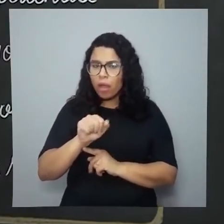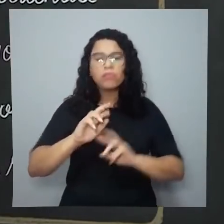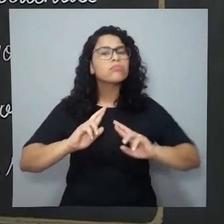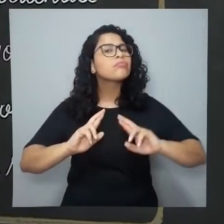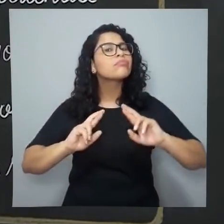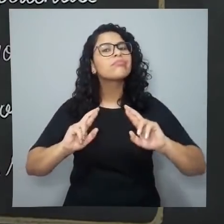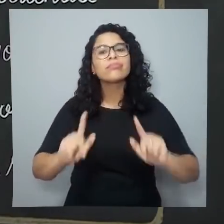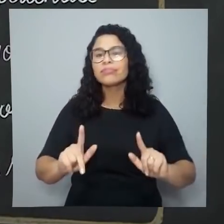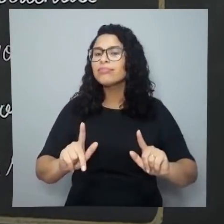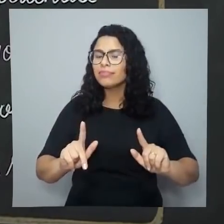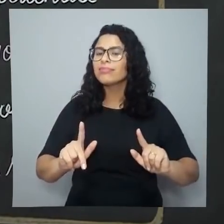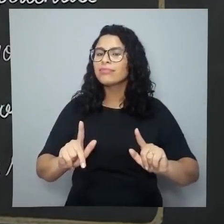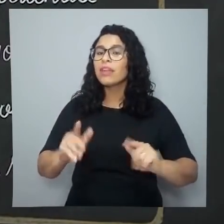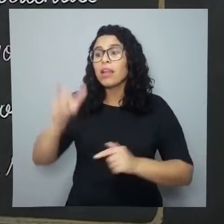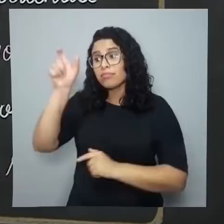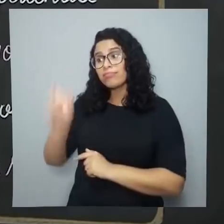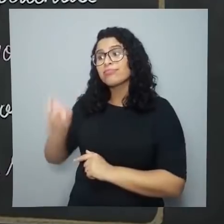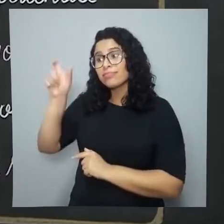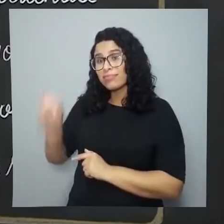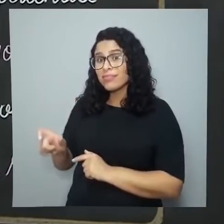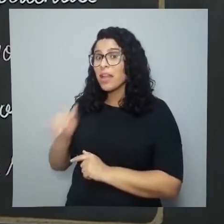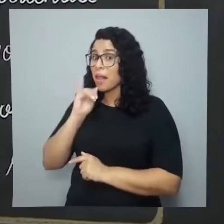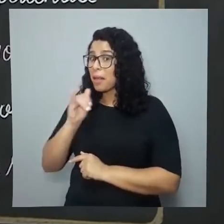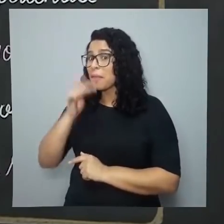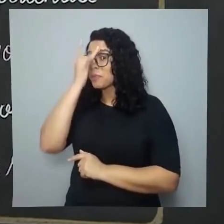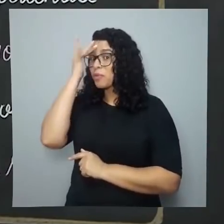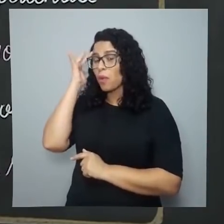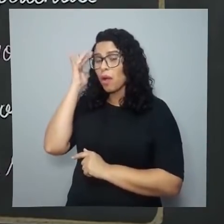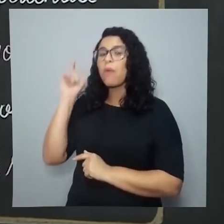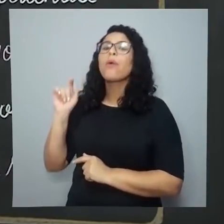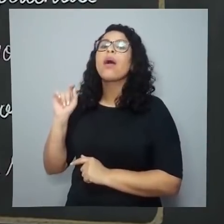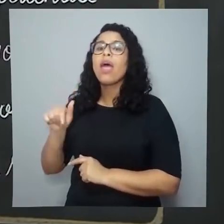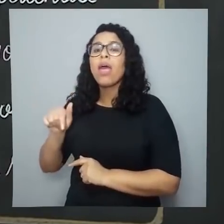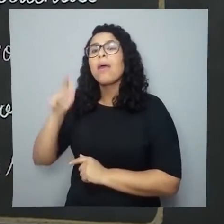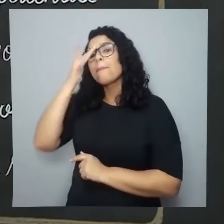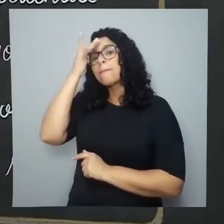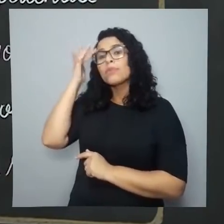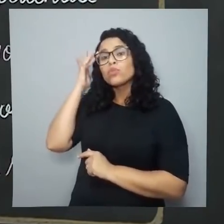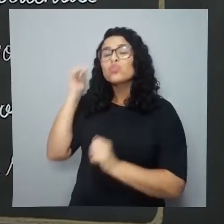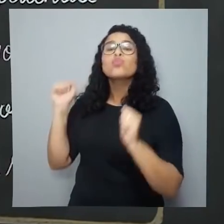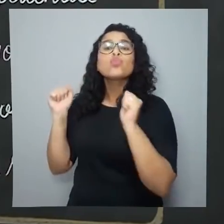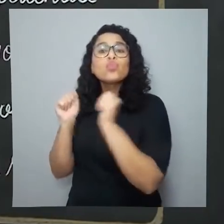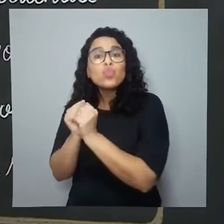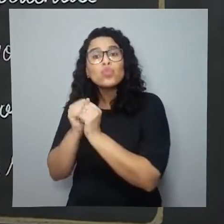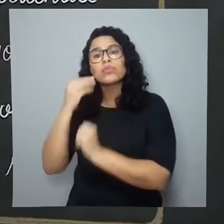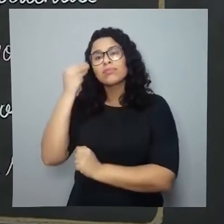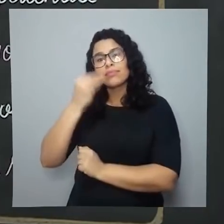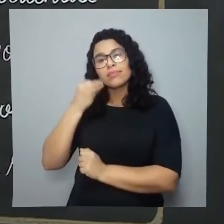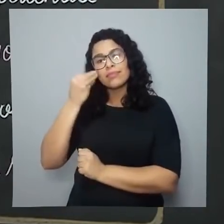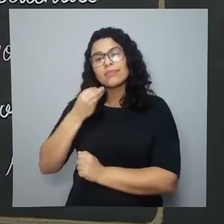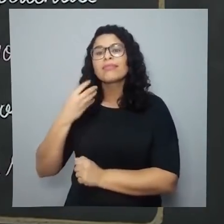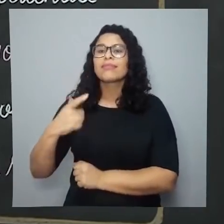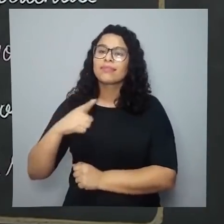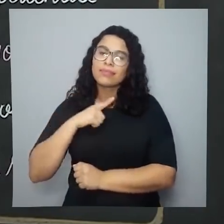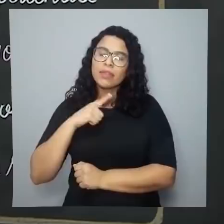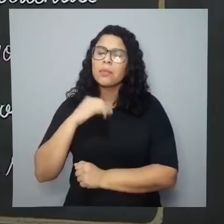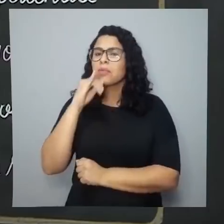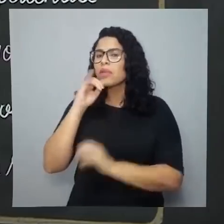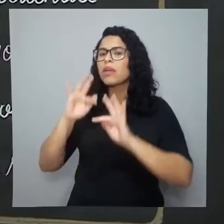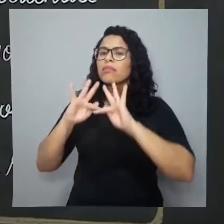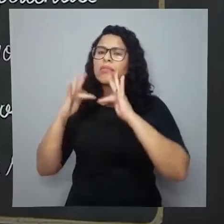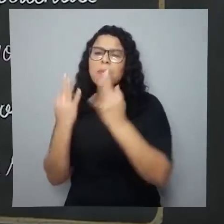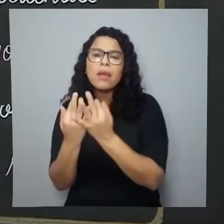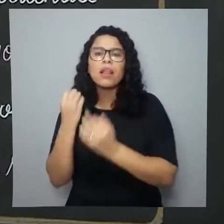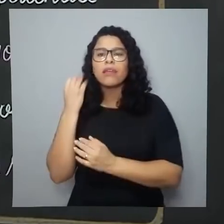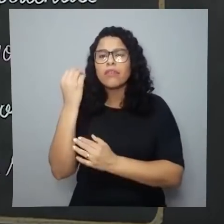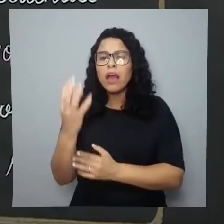outros gêneros narrativos. Os personagens de um relato pessoal são as pessoas que viveram a experiência ao seu lado. Então, se for uma viagem em família, se for uma viagem